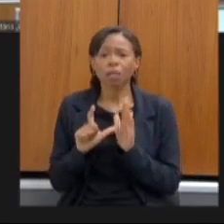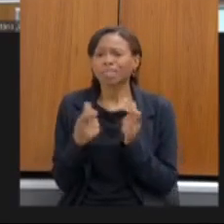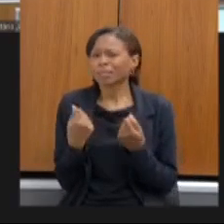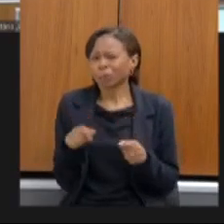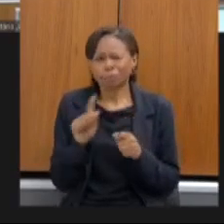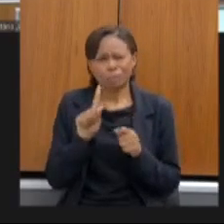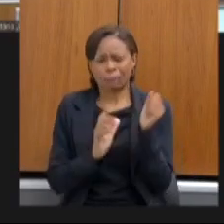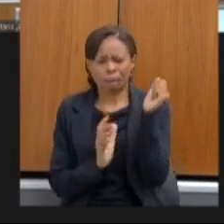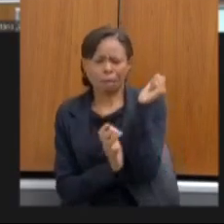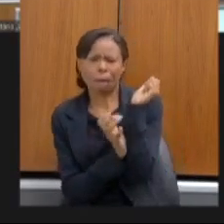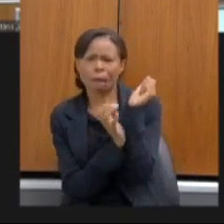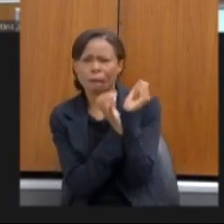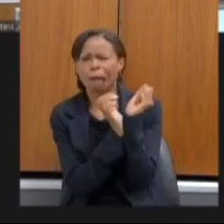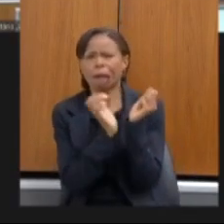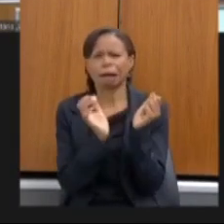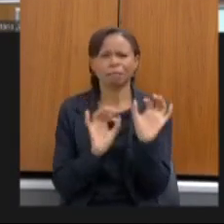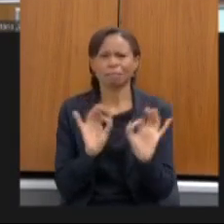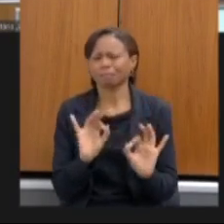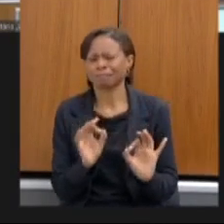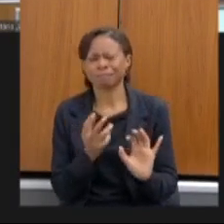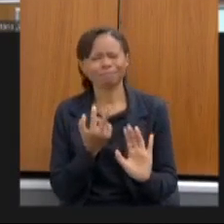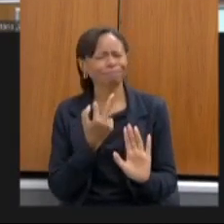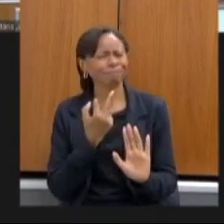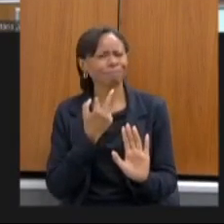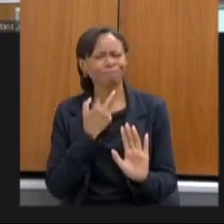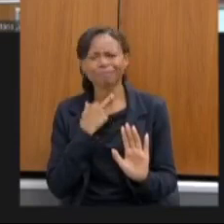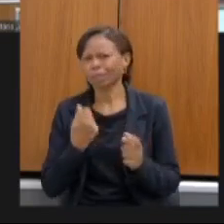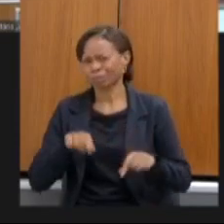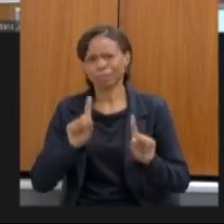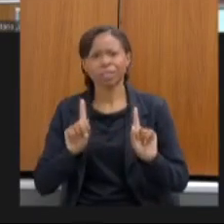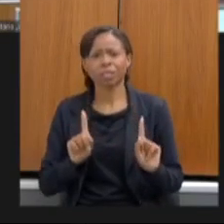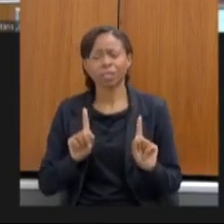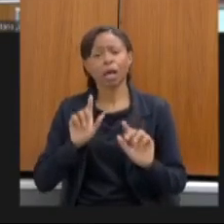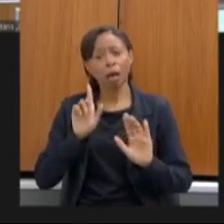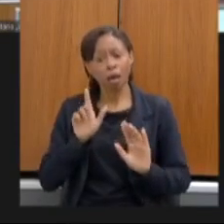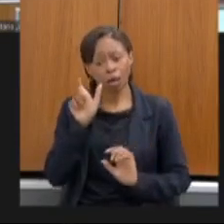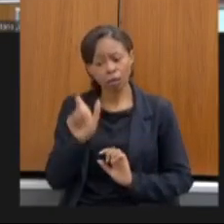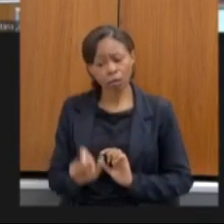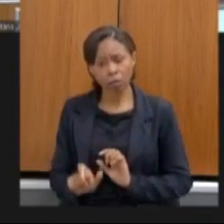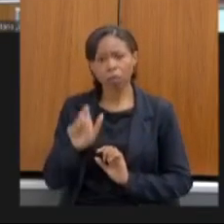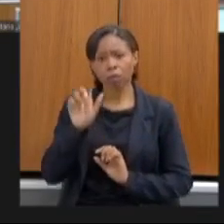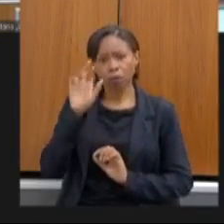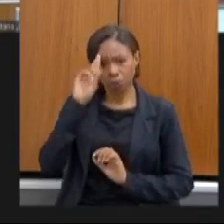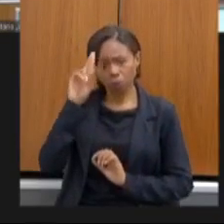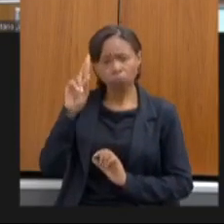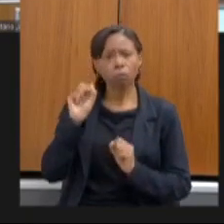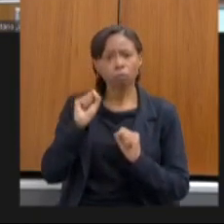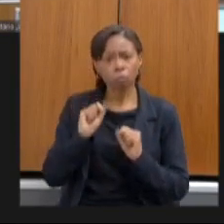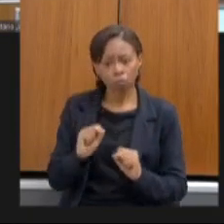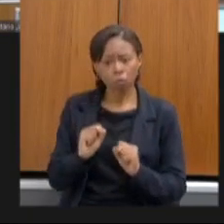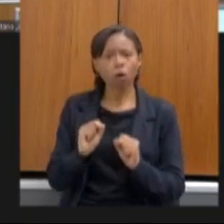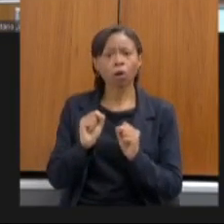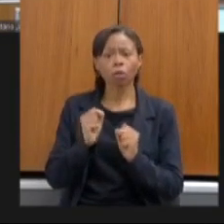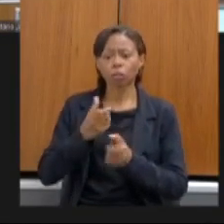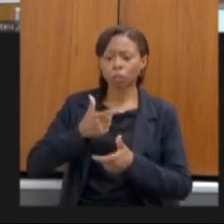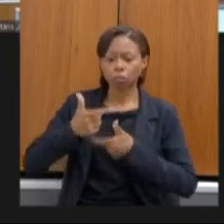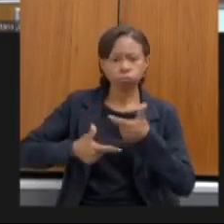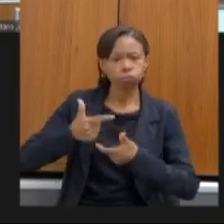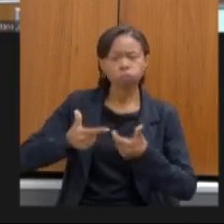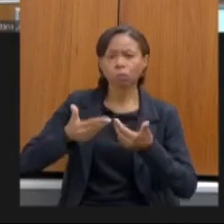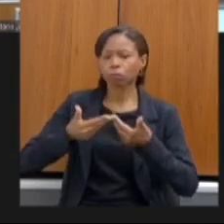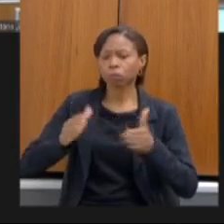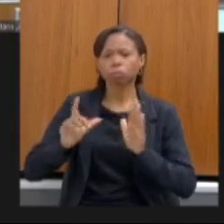e que o empreendedor terá mais facilidade para colocar o seu negócio de forma formalizado funcionado